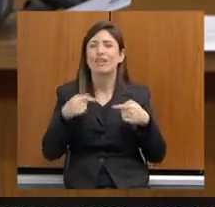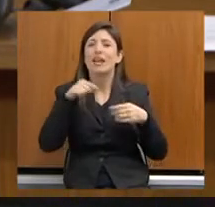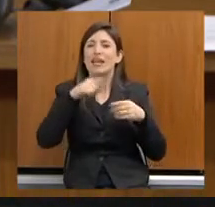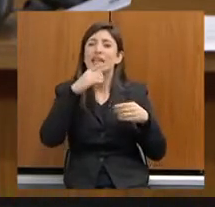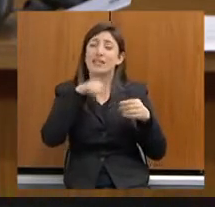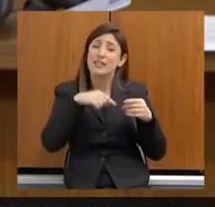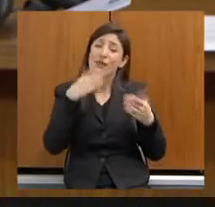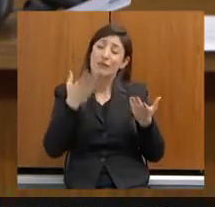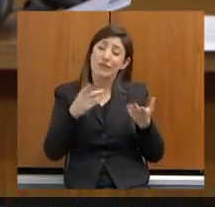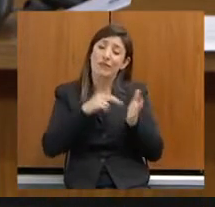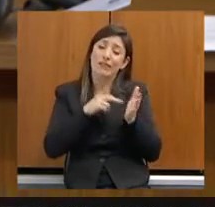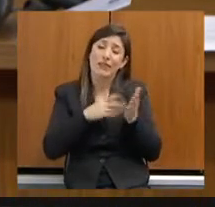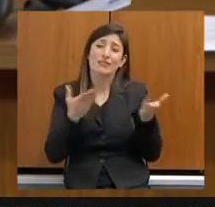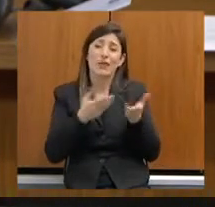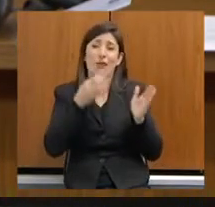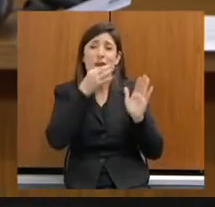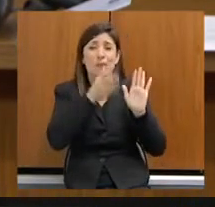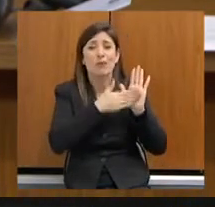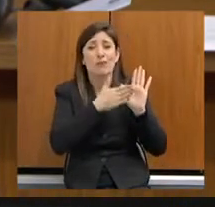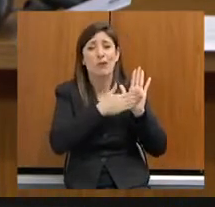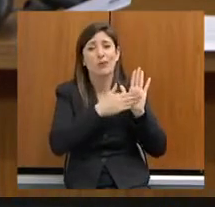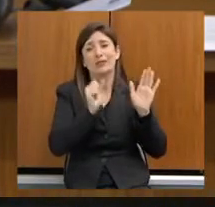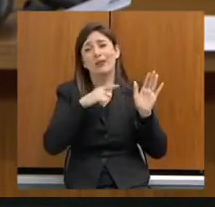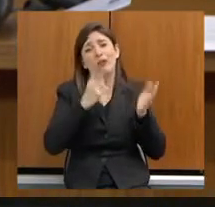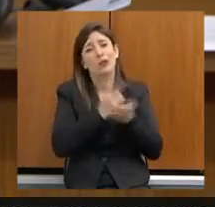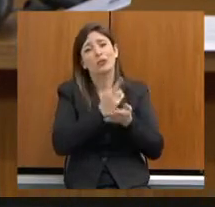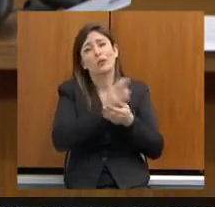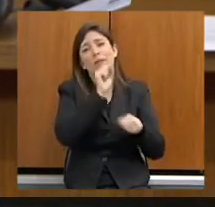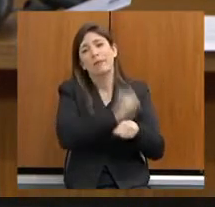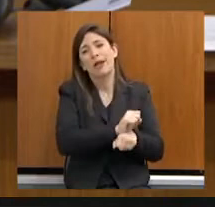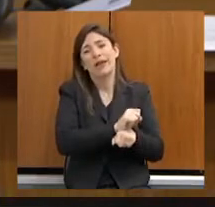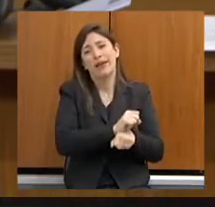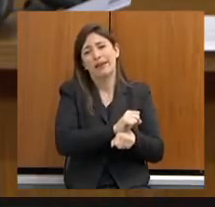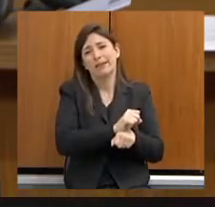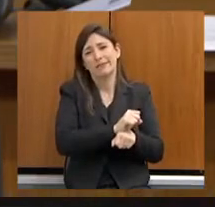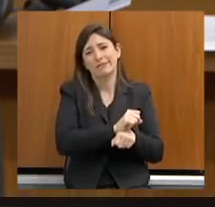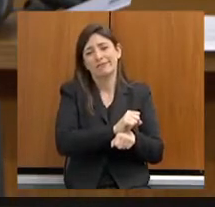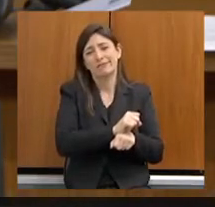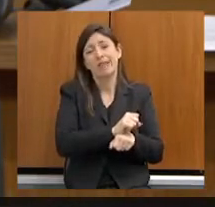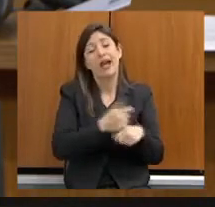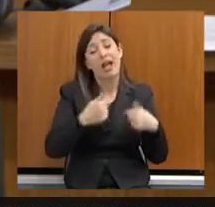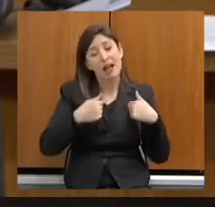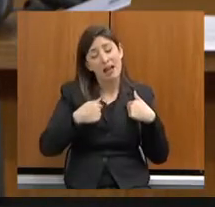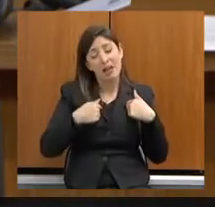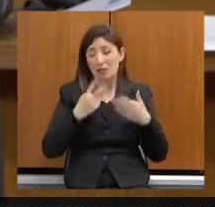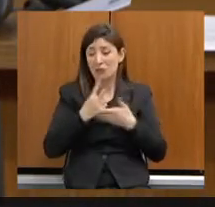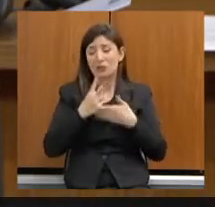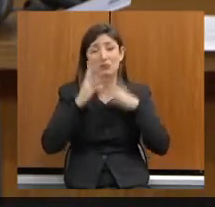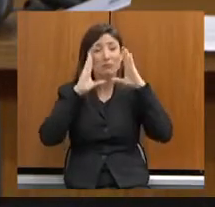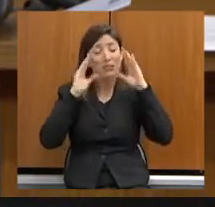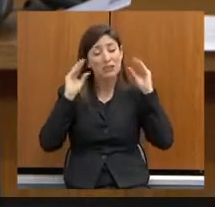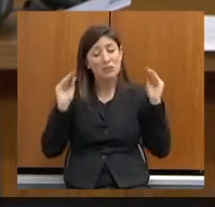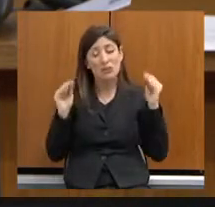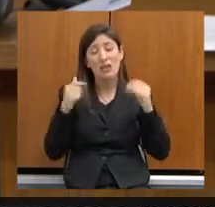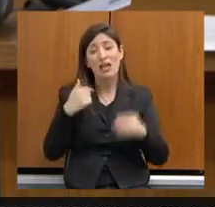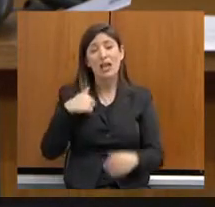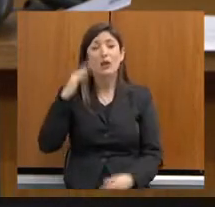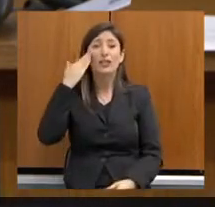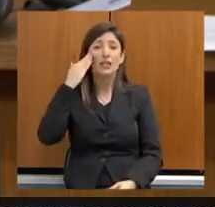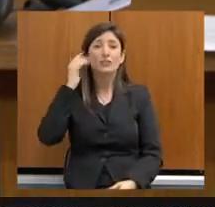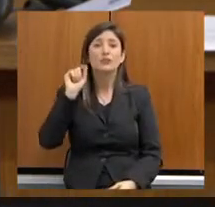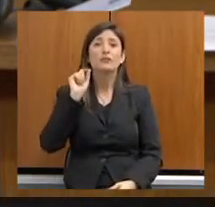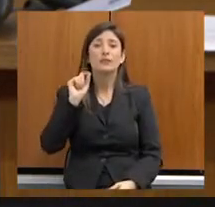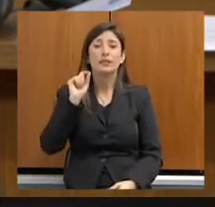é uma proposta que está parada é e eu continuo muito com muita tranquilidade entendendo que